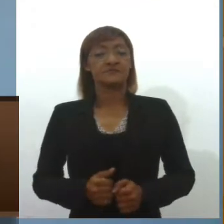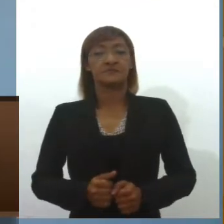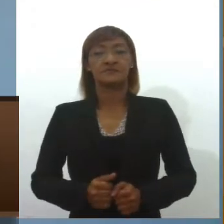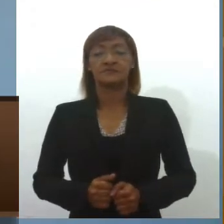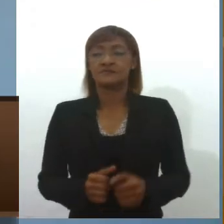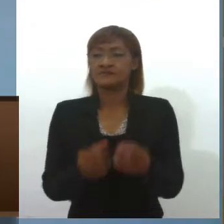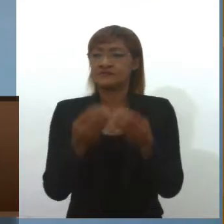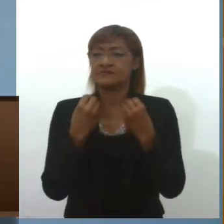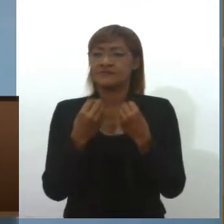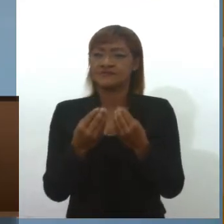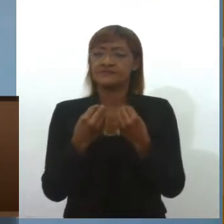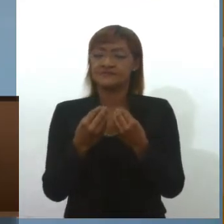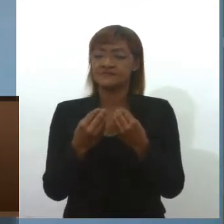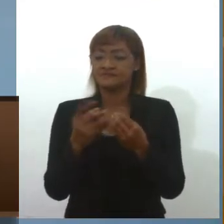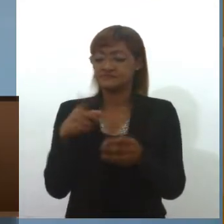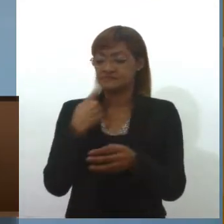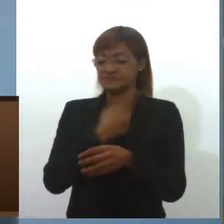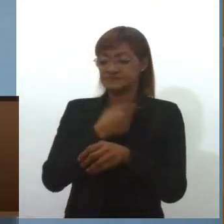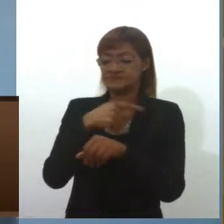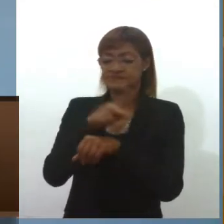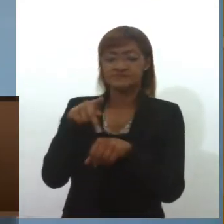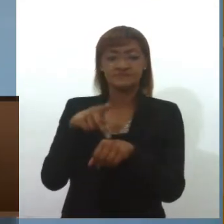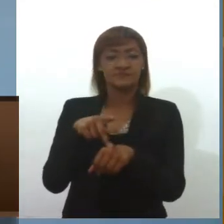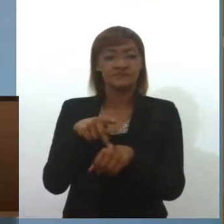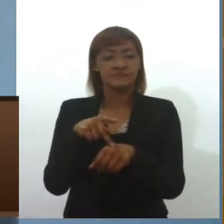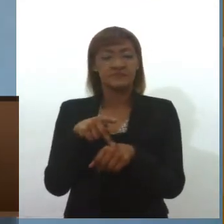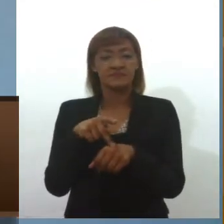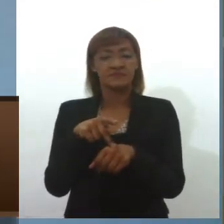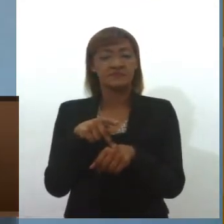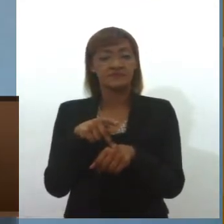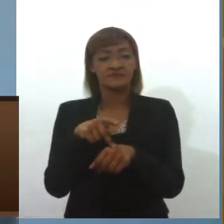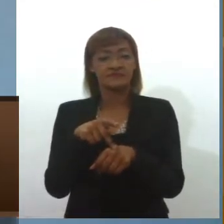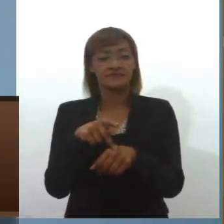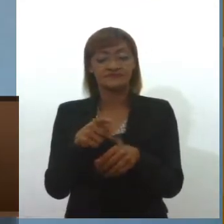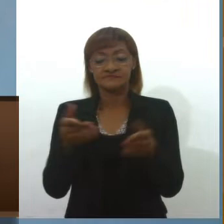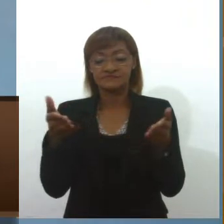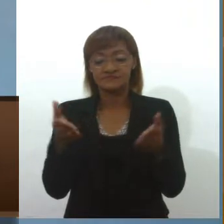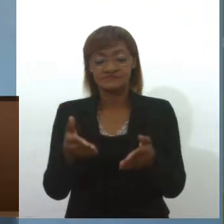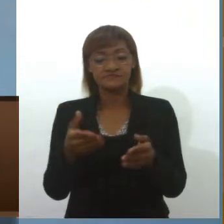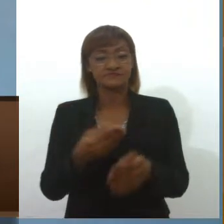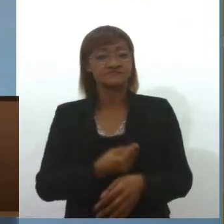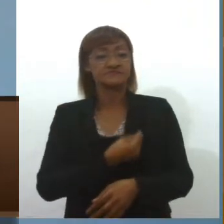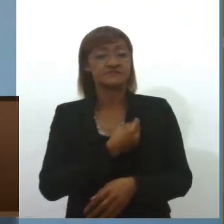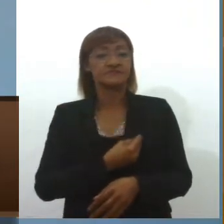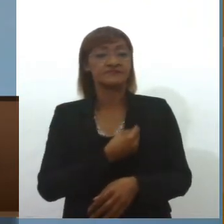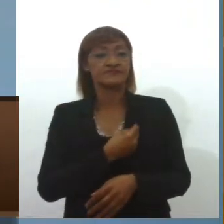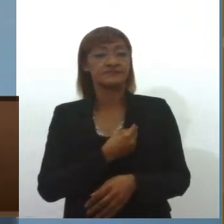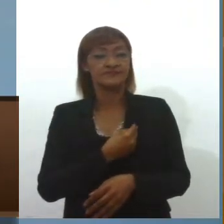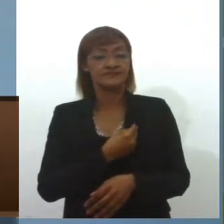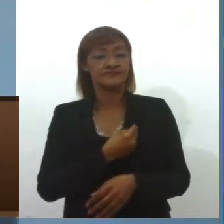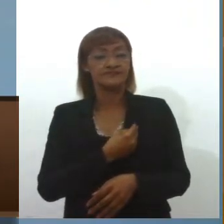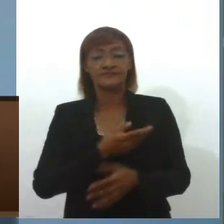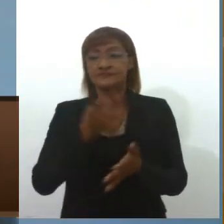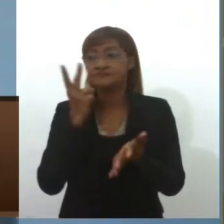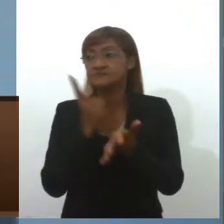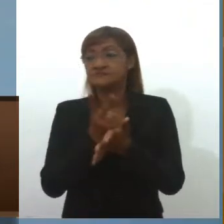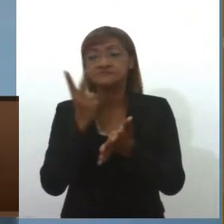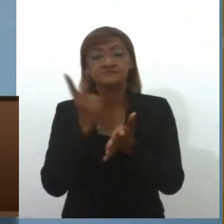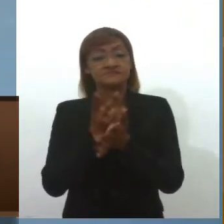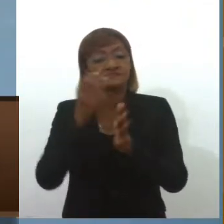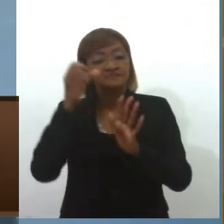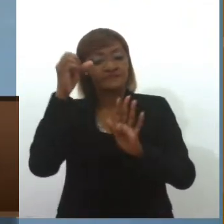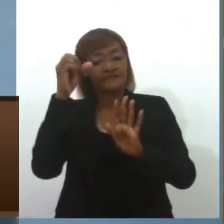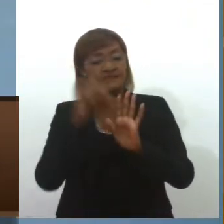possível que um país como o nosso passe pelo que passa por crises energéticas constantes, com